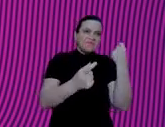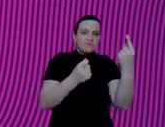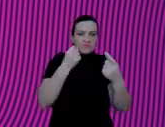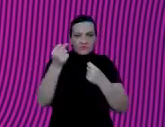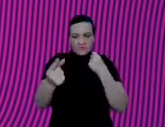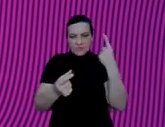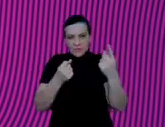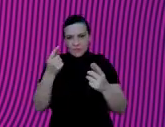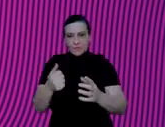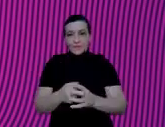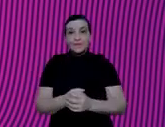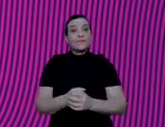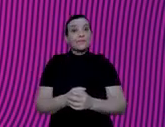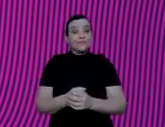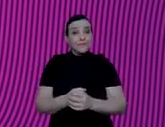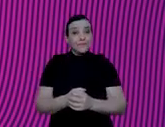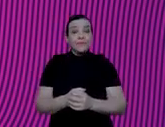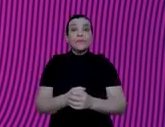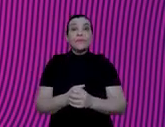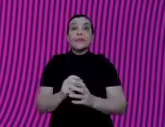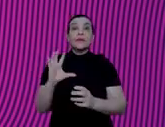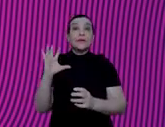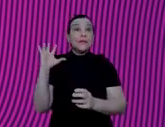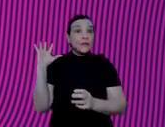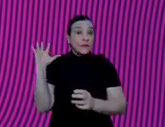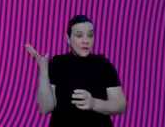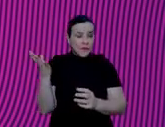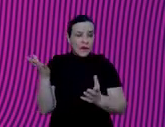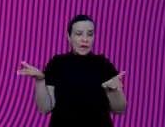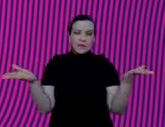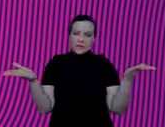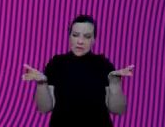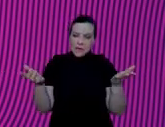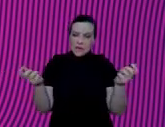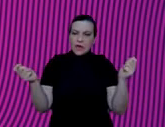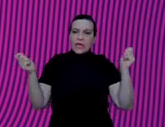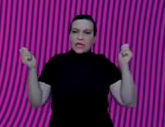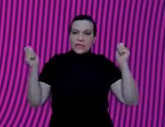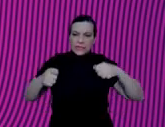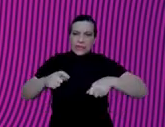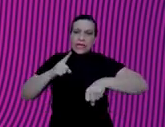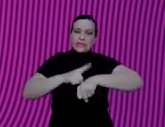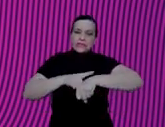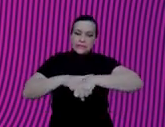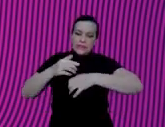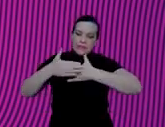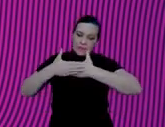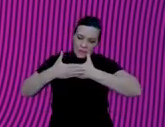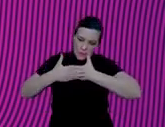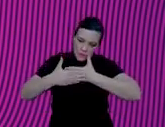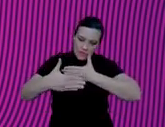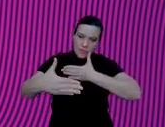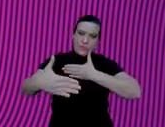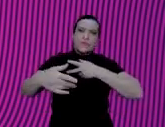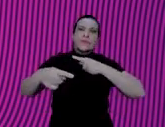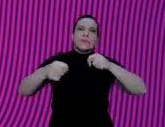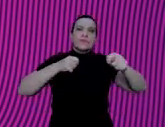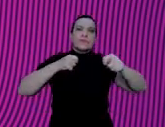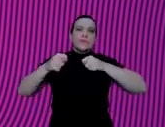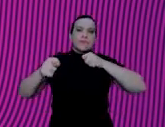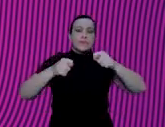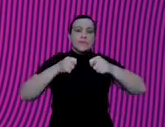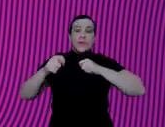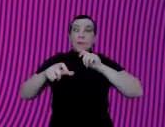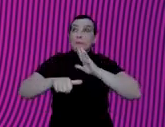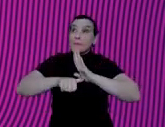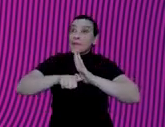a situação está em tempo de ser controlada, né? Qual é a primeira coisa que nós precisamos no Brasil? Primeiro é diagnóstico, nós